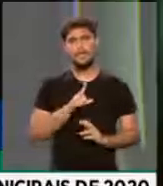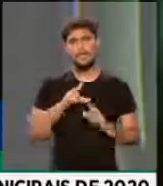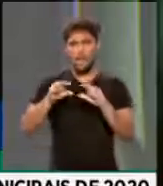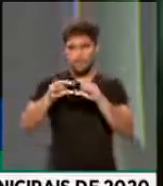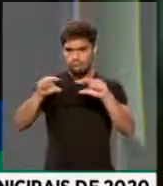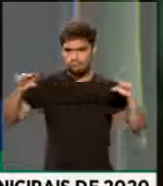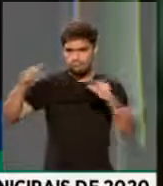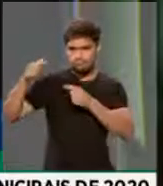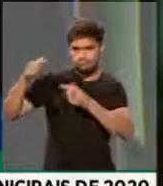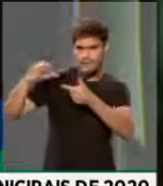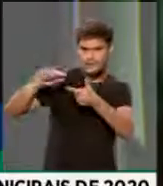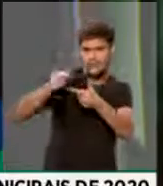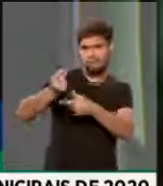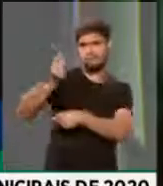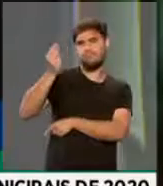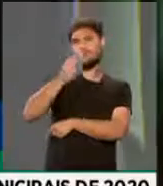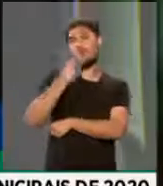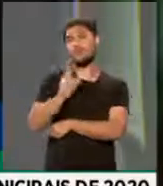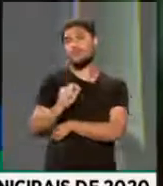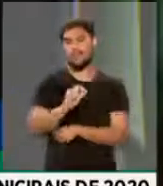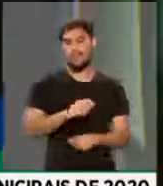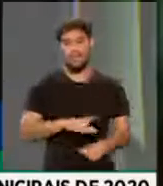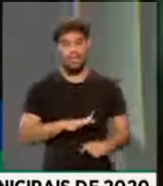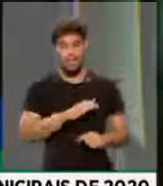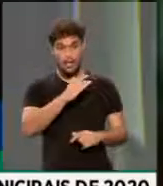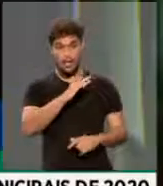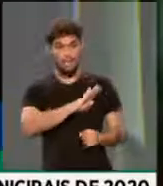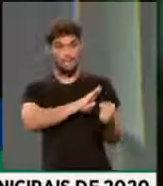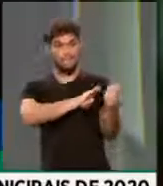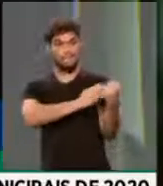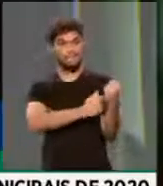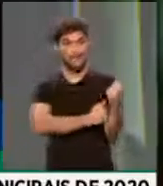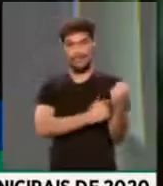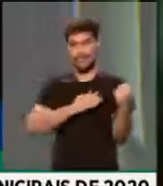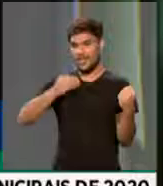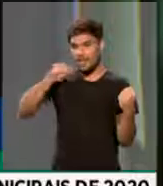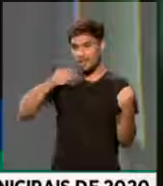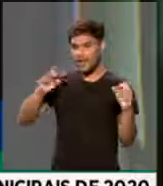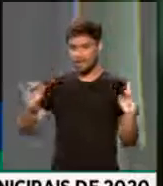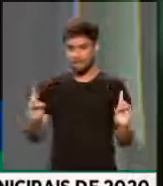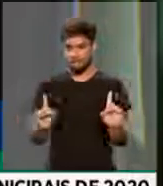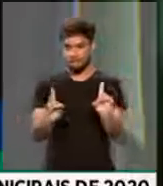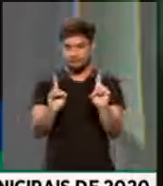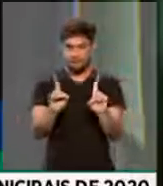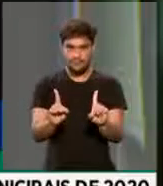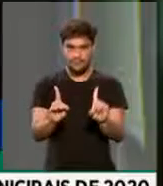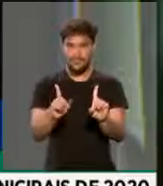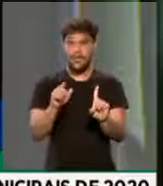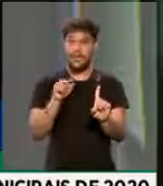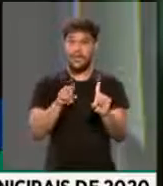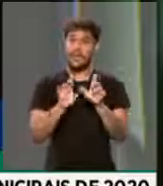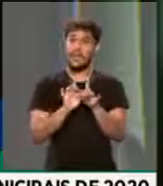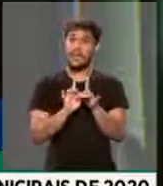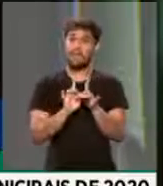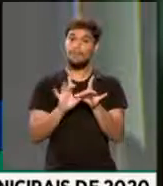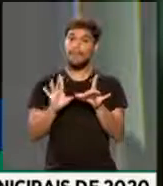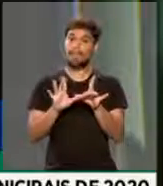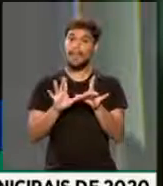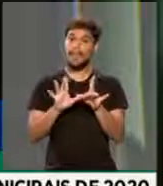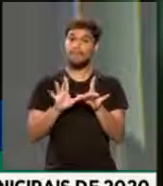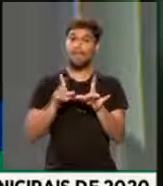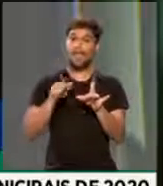diz assim: entre forte e fraco, a liberdade é